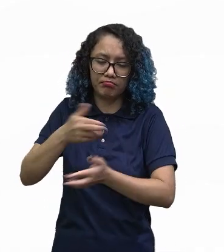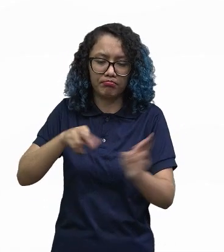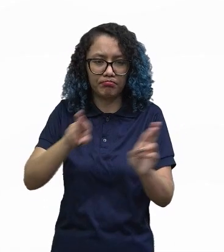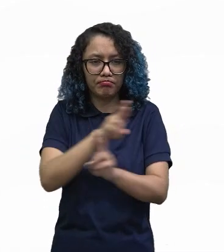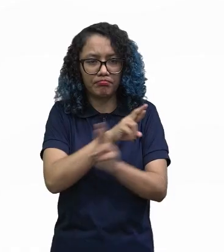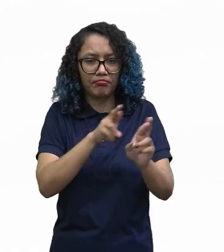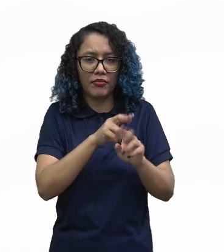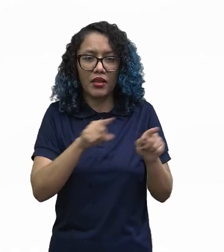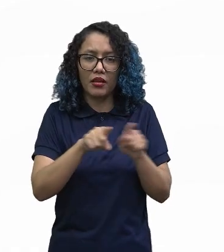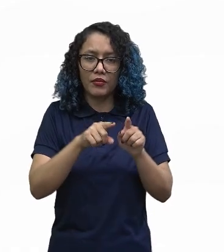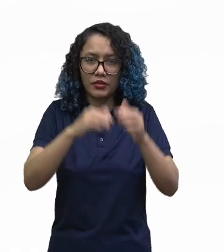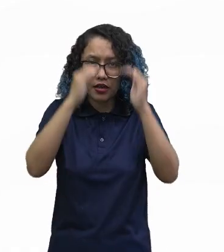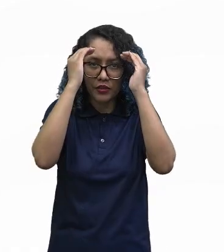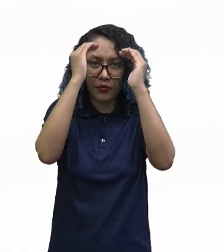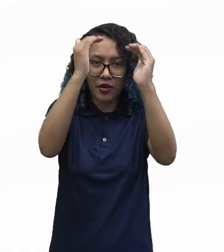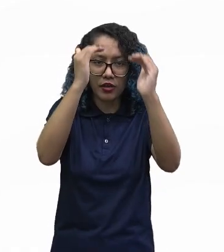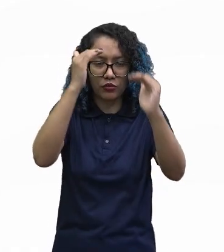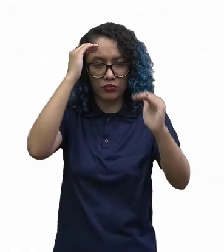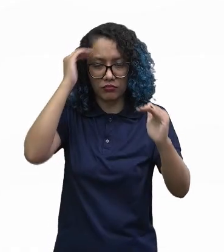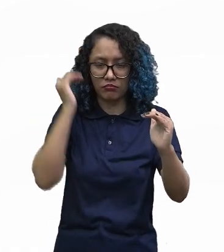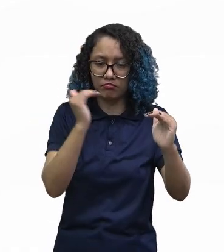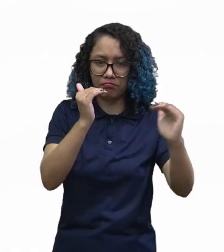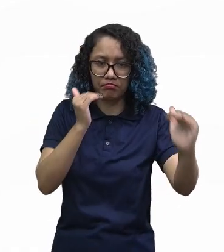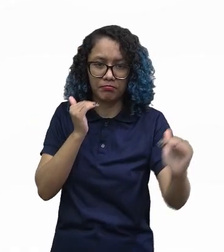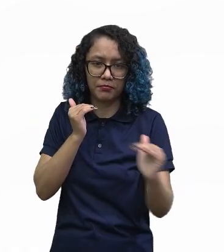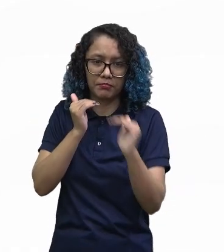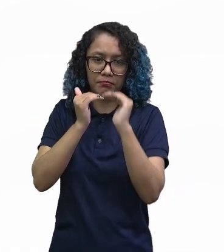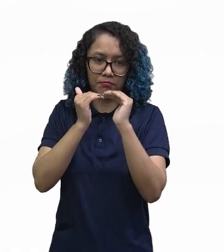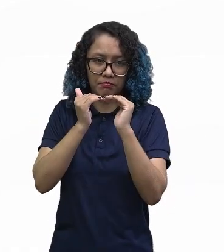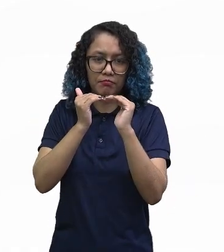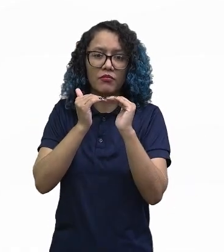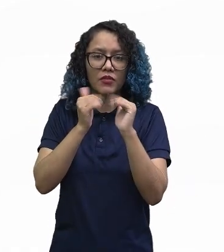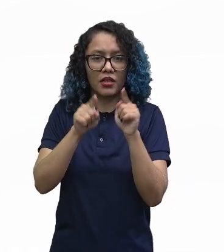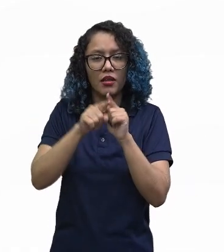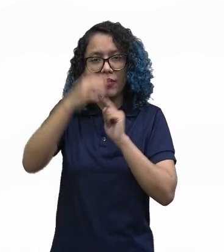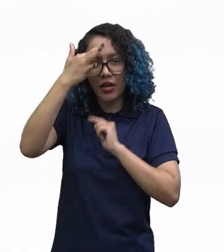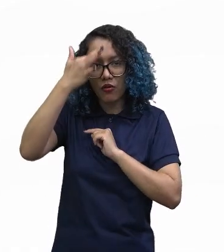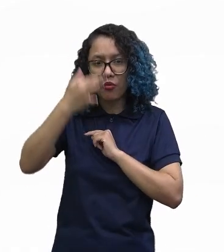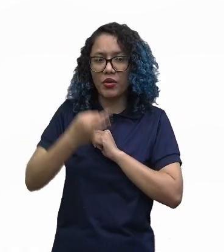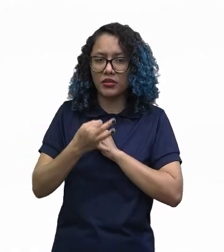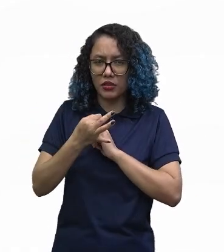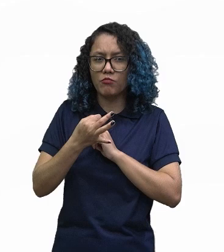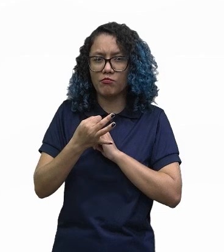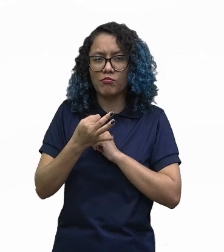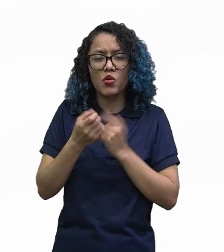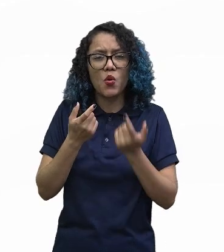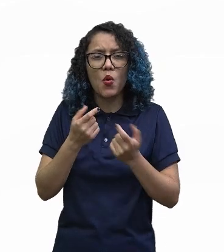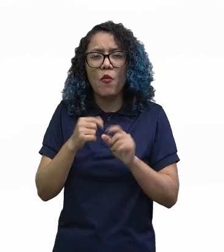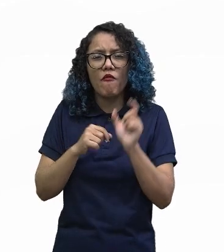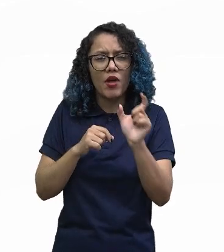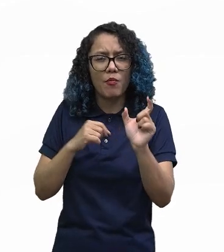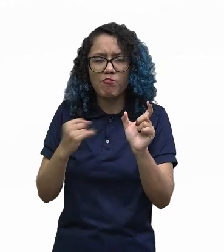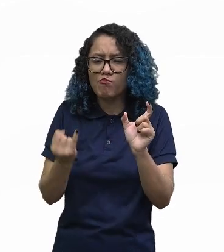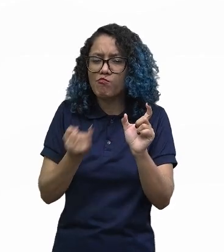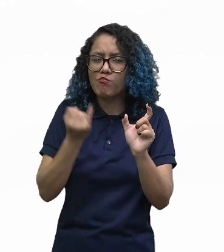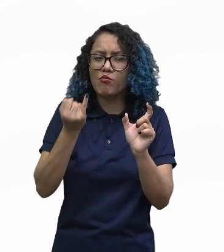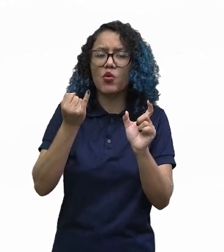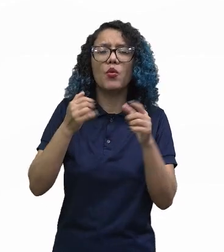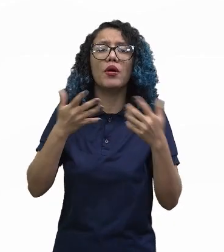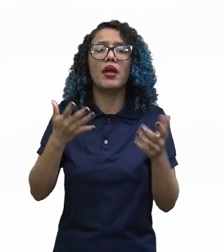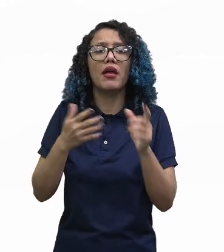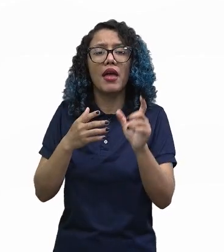respeito mútuo e a compreensão. Então, esse é um verbo muito importante, o diálogo. Por muitas